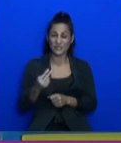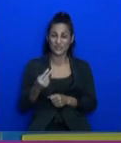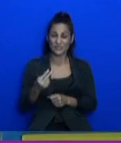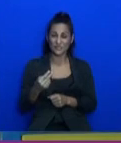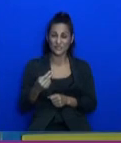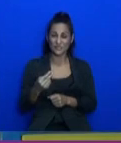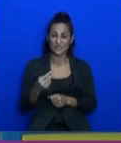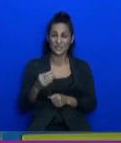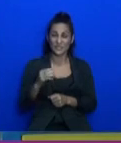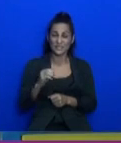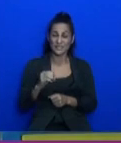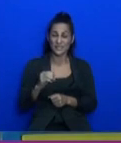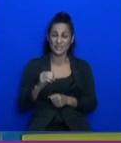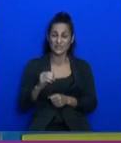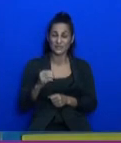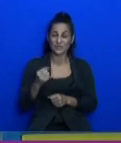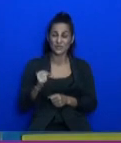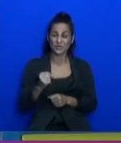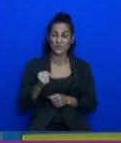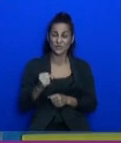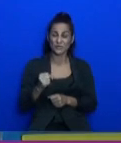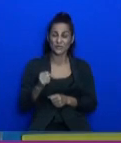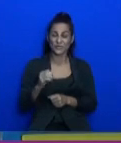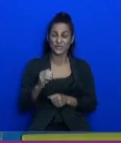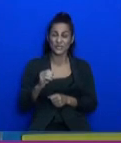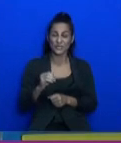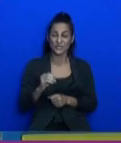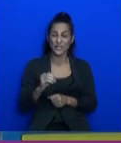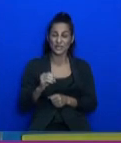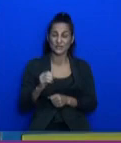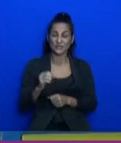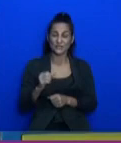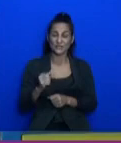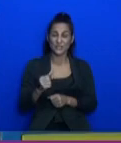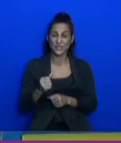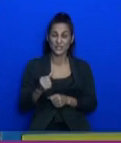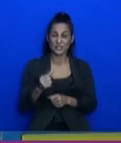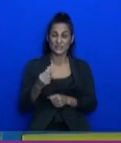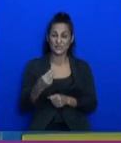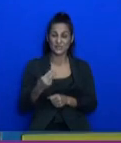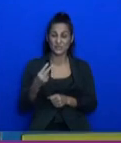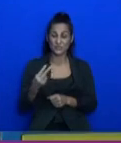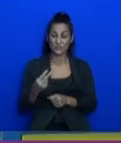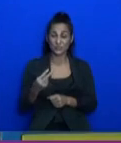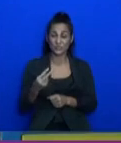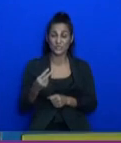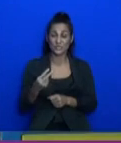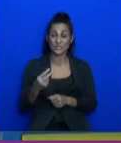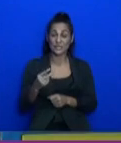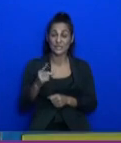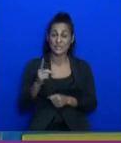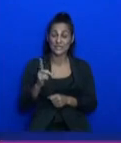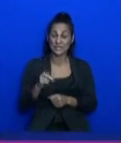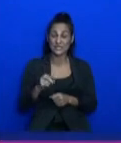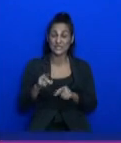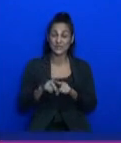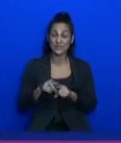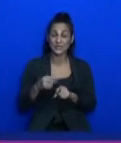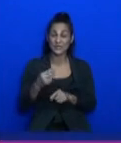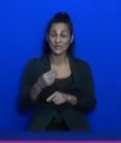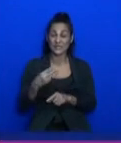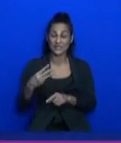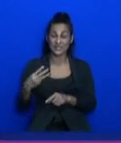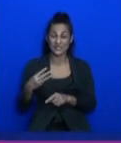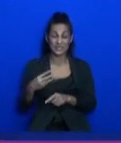02, 08, 06, 22 e 13.